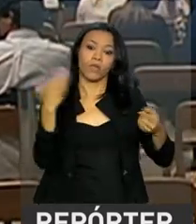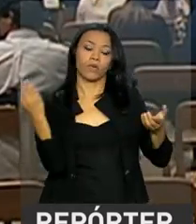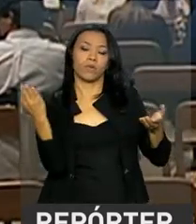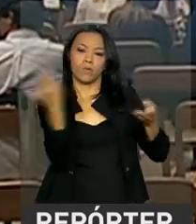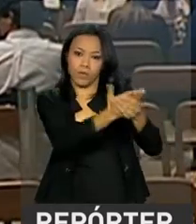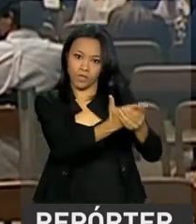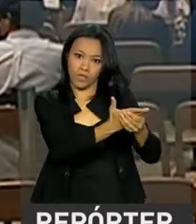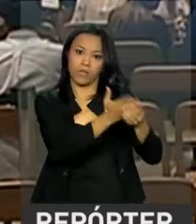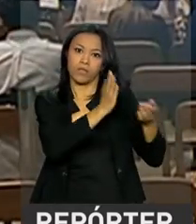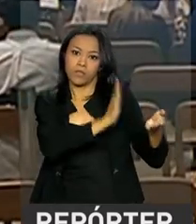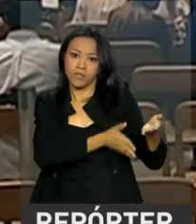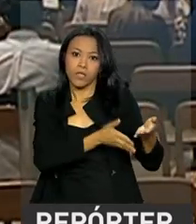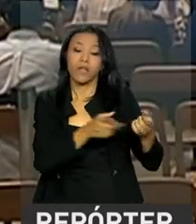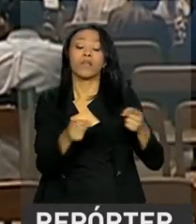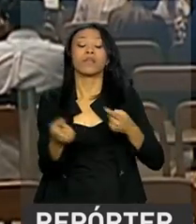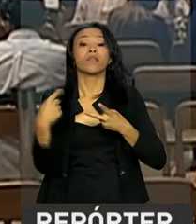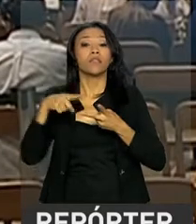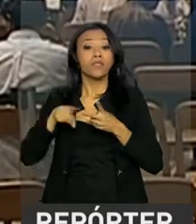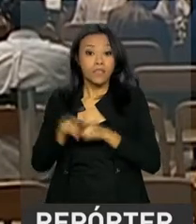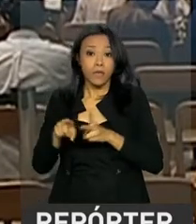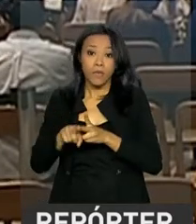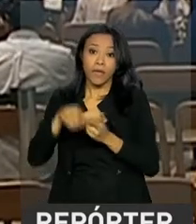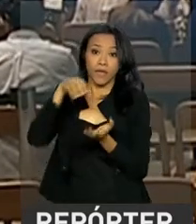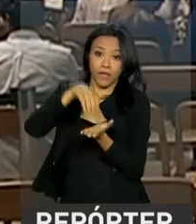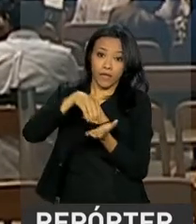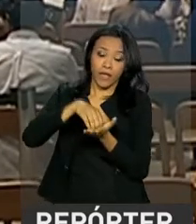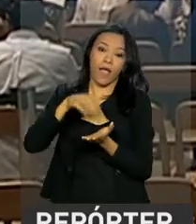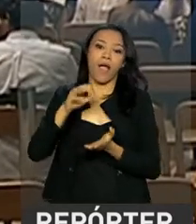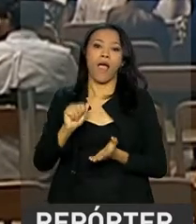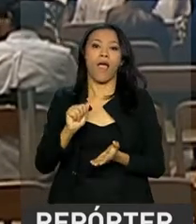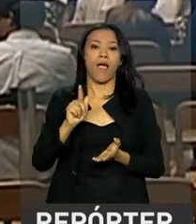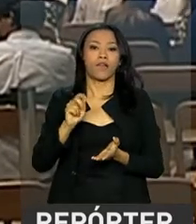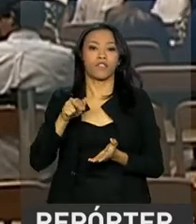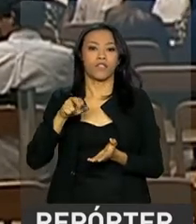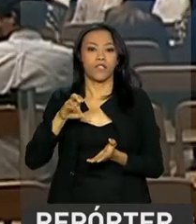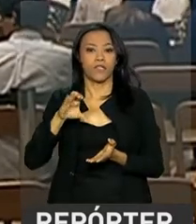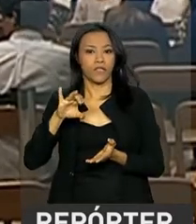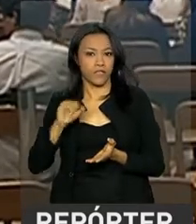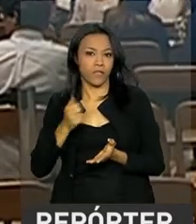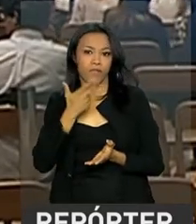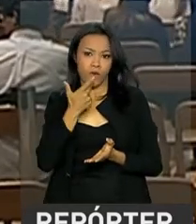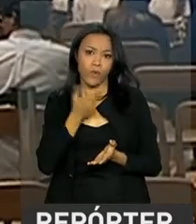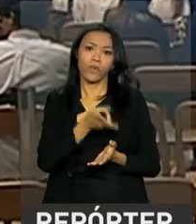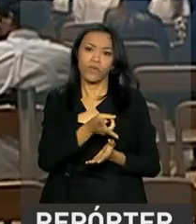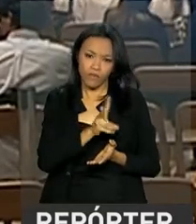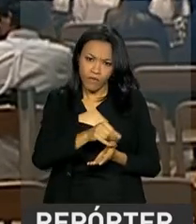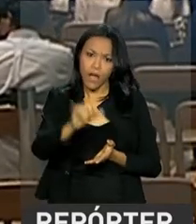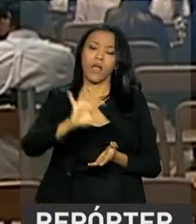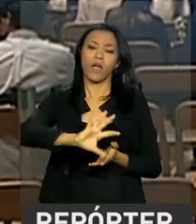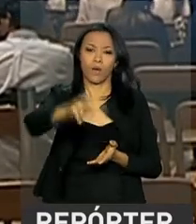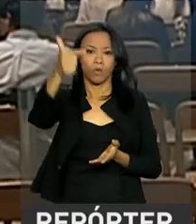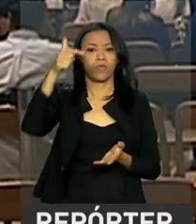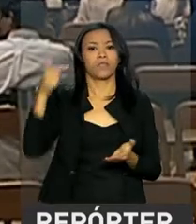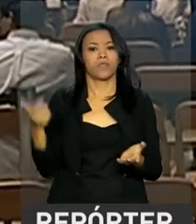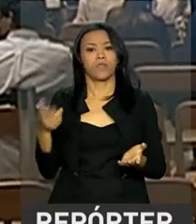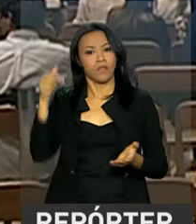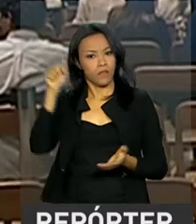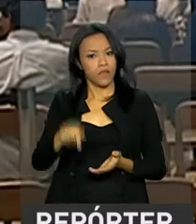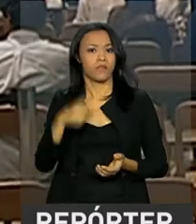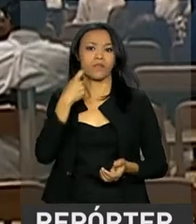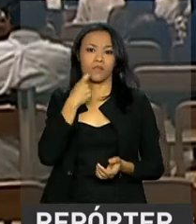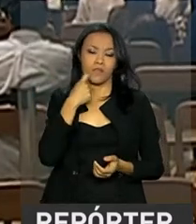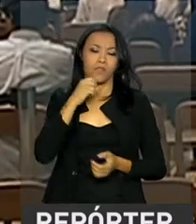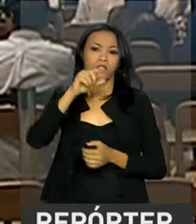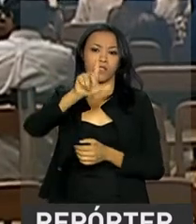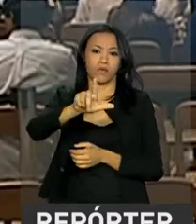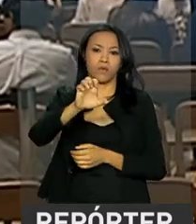Região, e a Agência Nacional do Petróleo garante que os leilões vão ser realizados nesta sexta-feira aqui